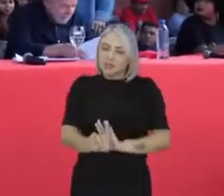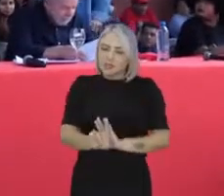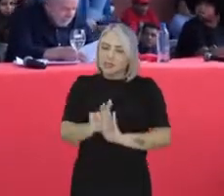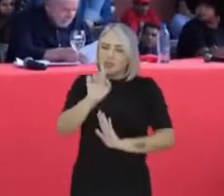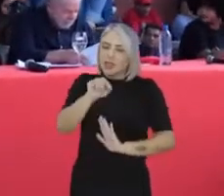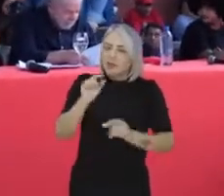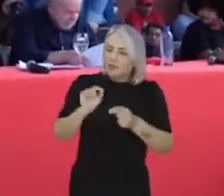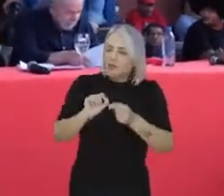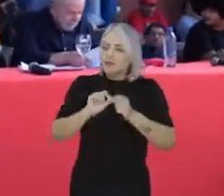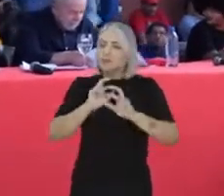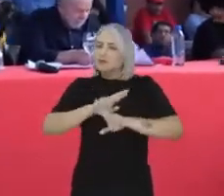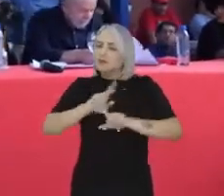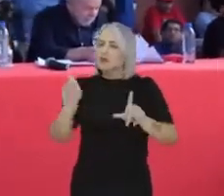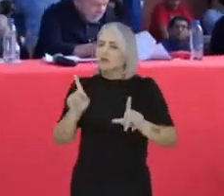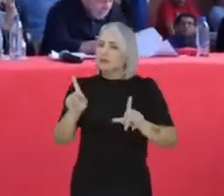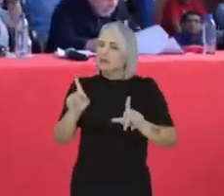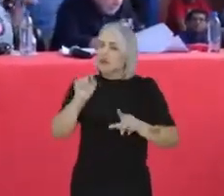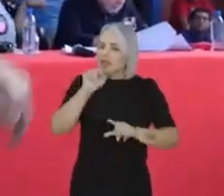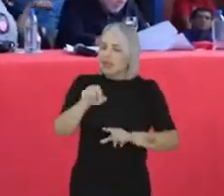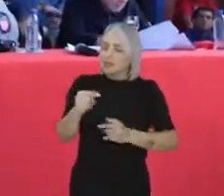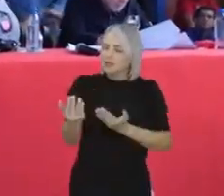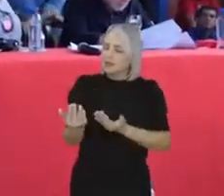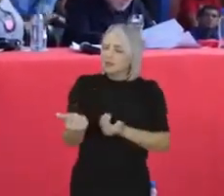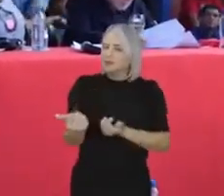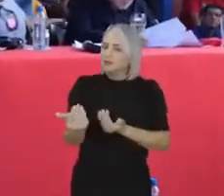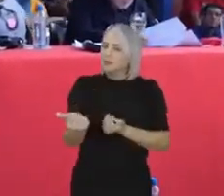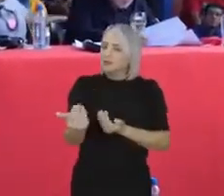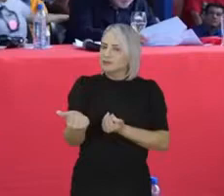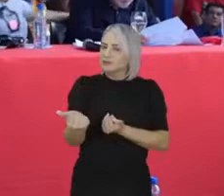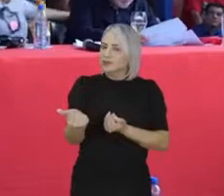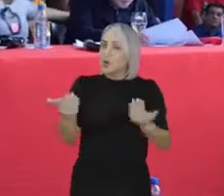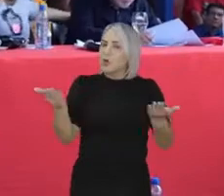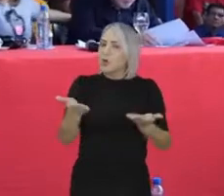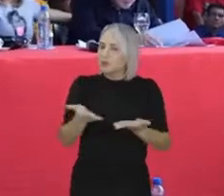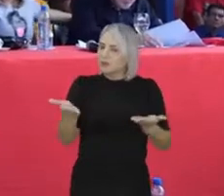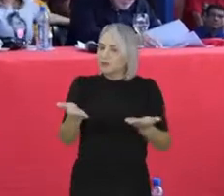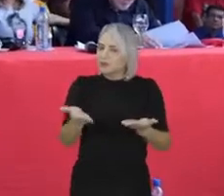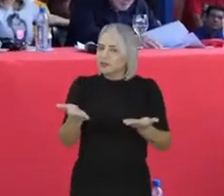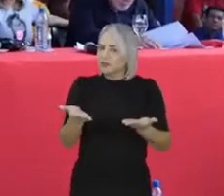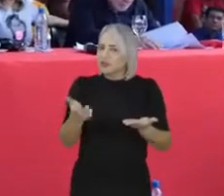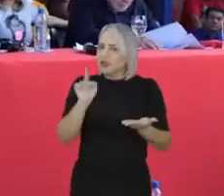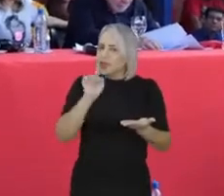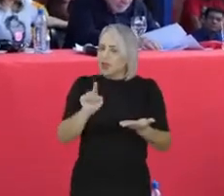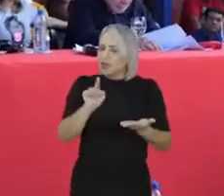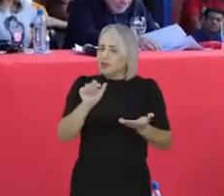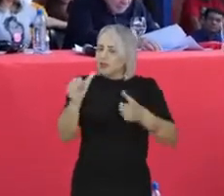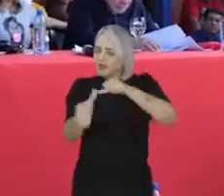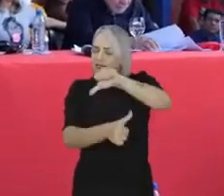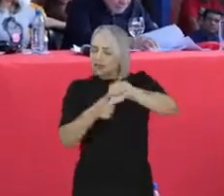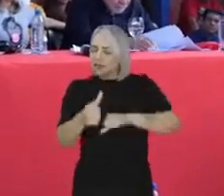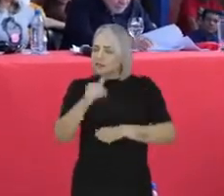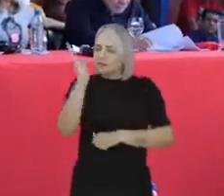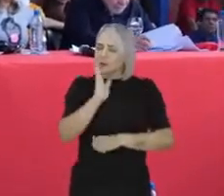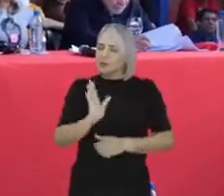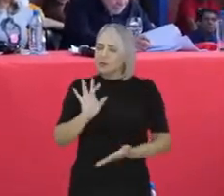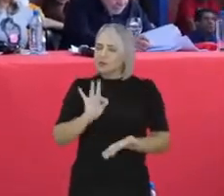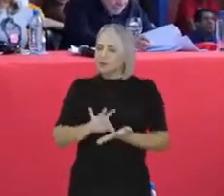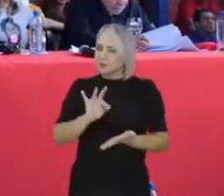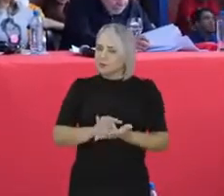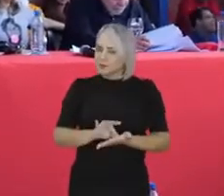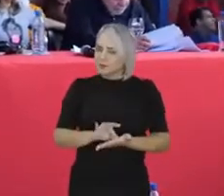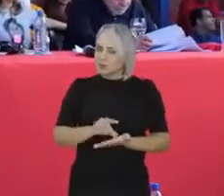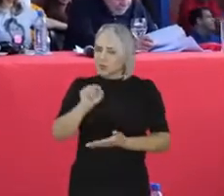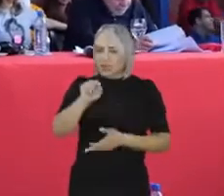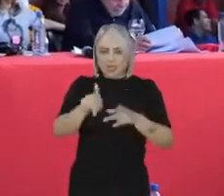diferença. Essa juventude de hoje é a que vai transformar o Brasil para valer. Esse povo aí não perde por